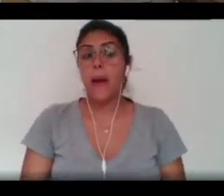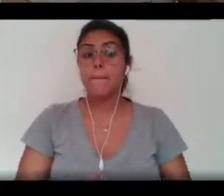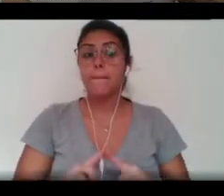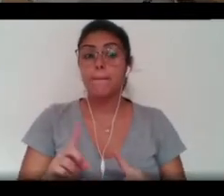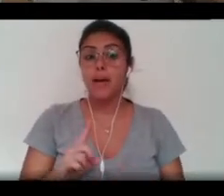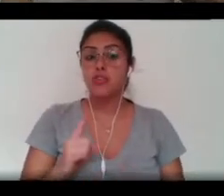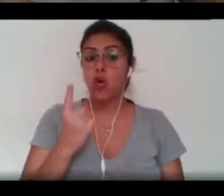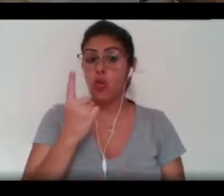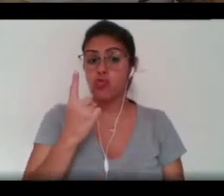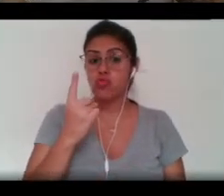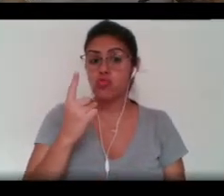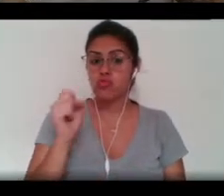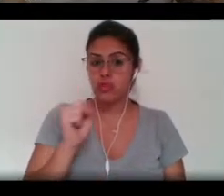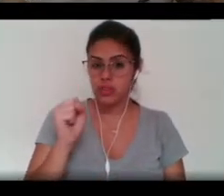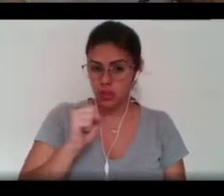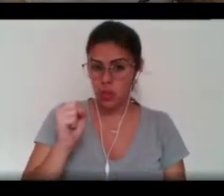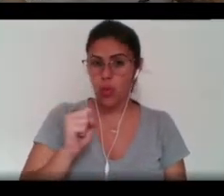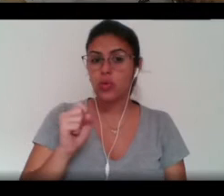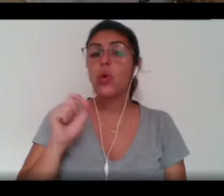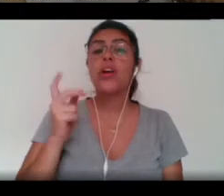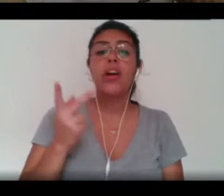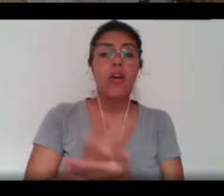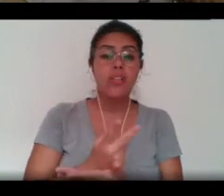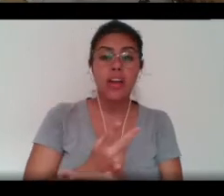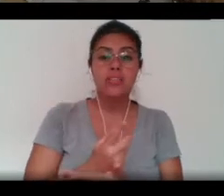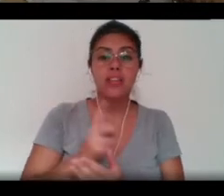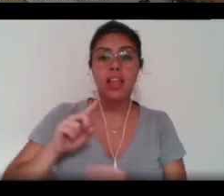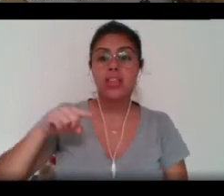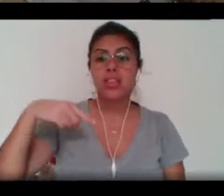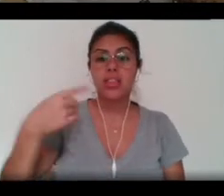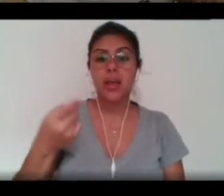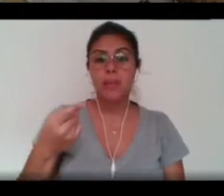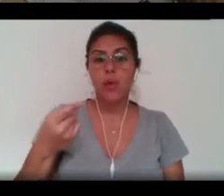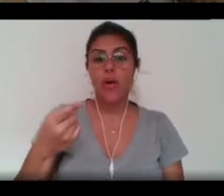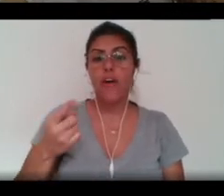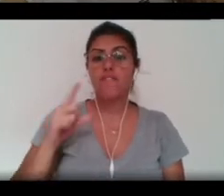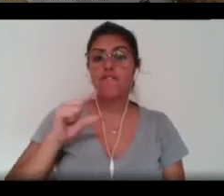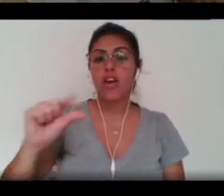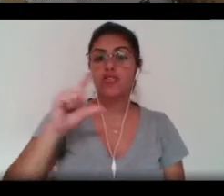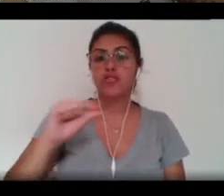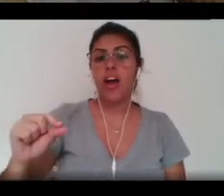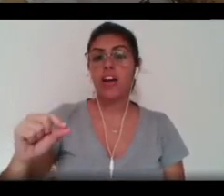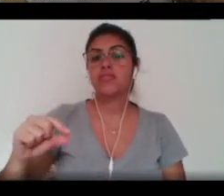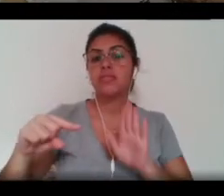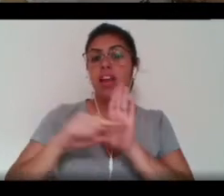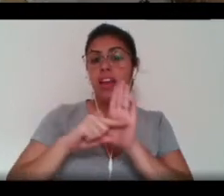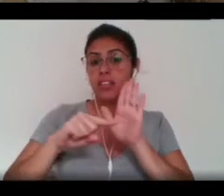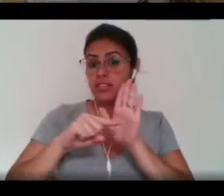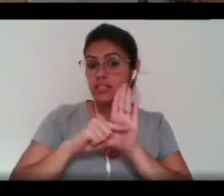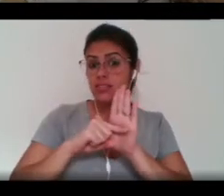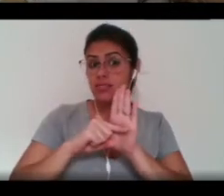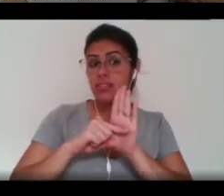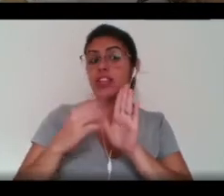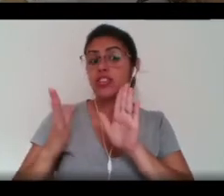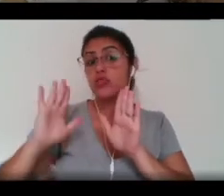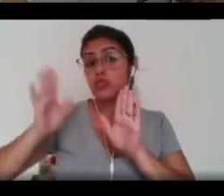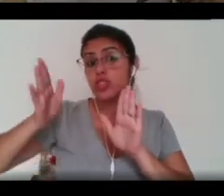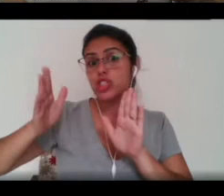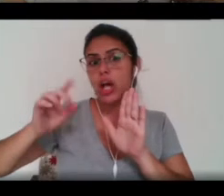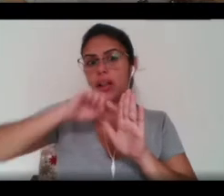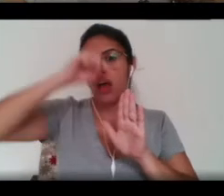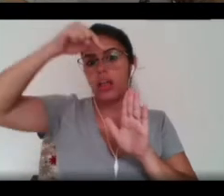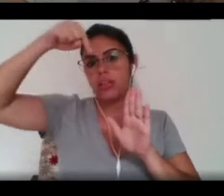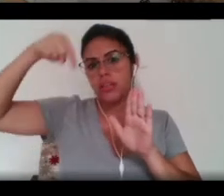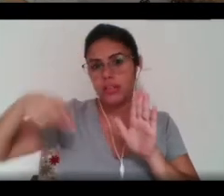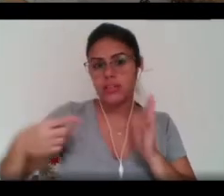certo? E em 1 segundo, a velocidade é negativa, menos 4,8 metros por